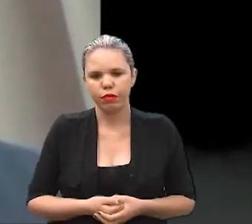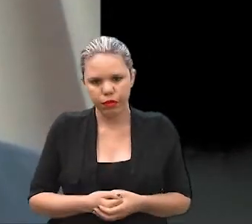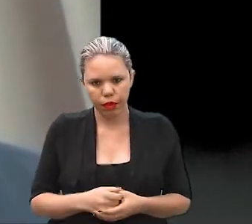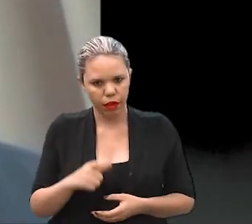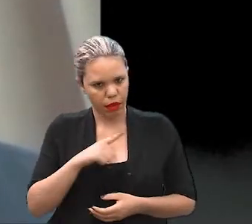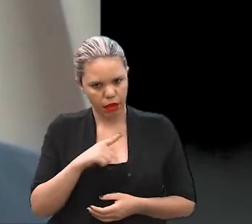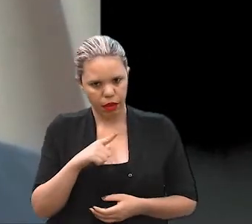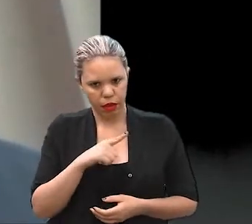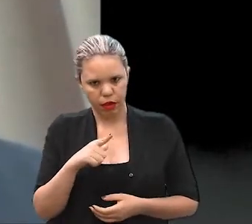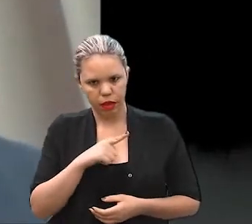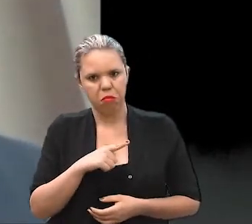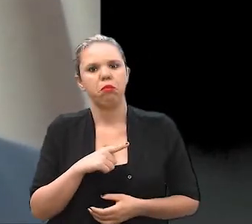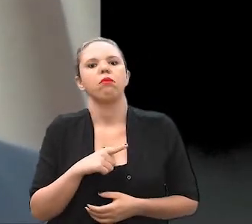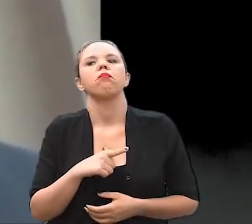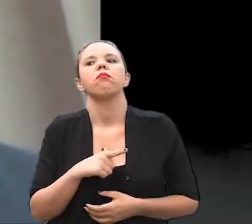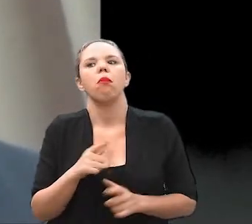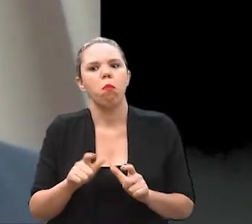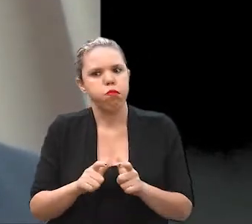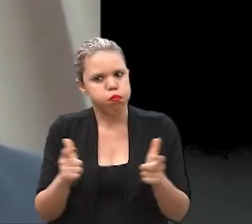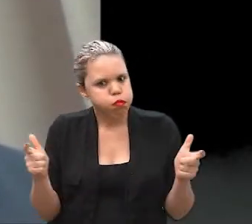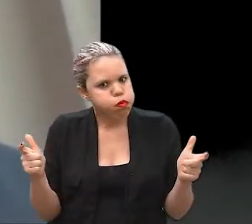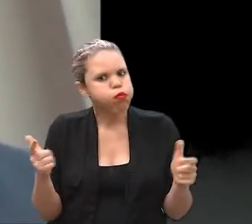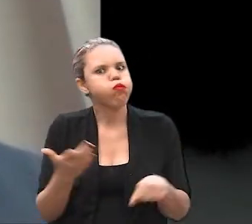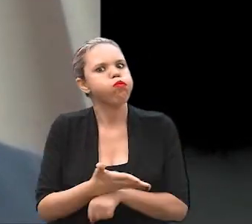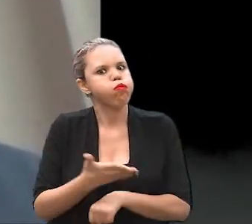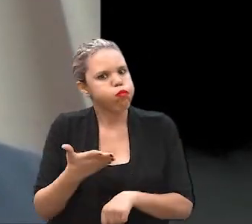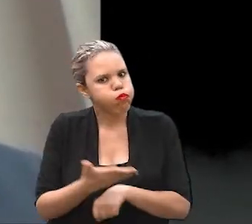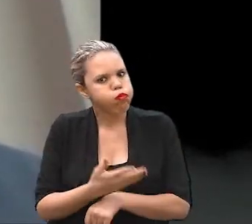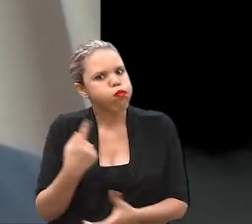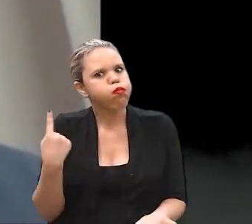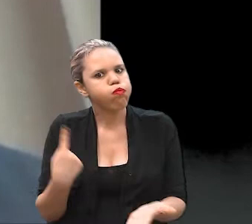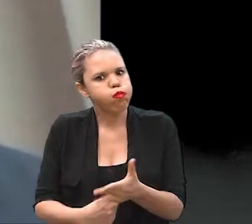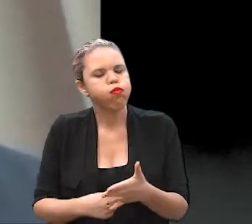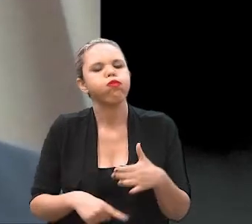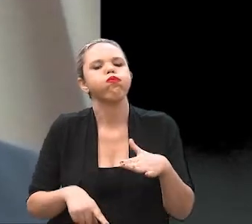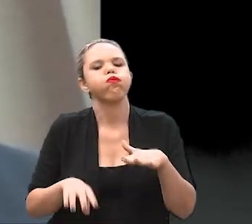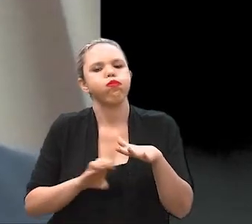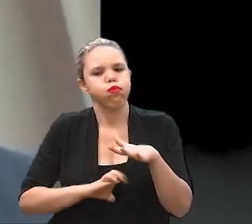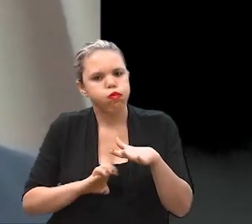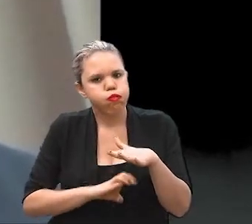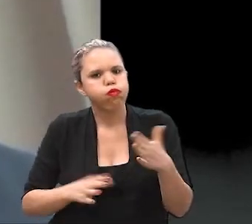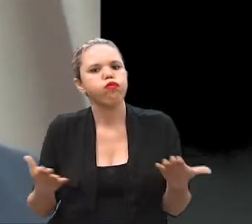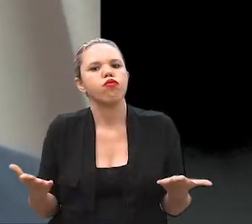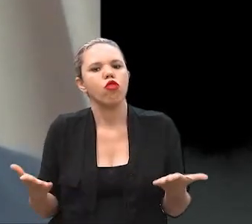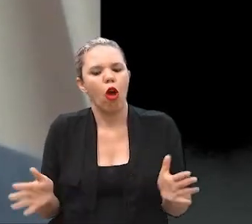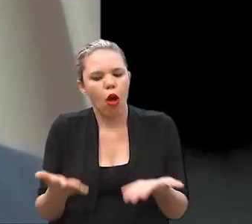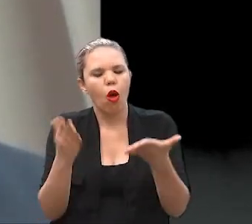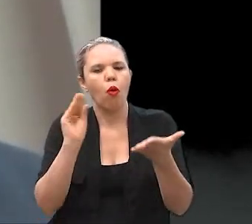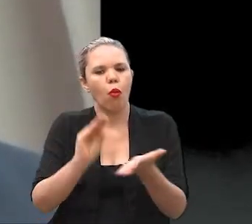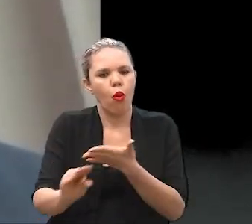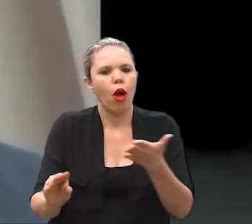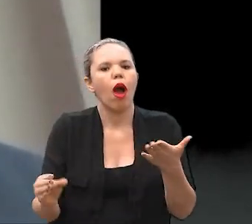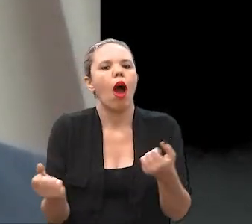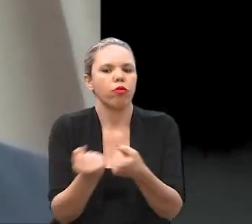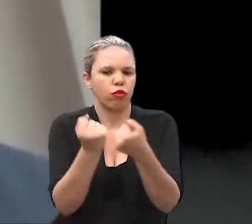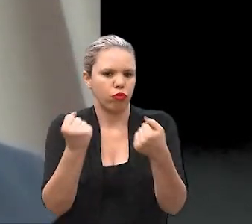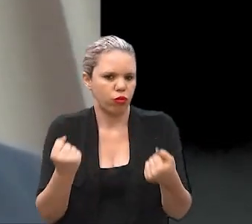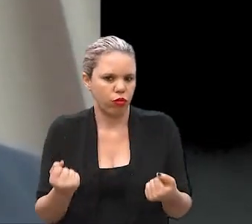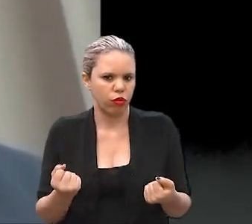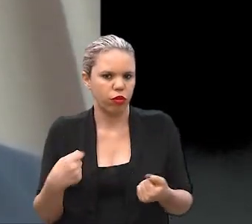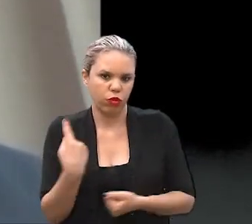ter uma maior participação das empresas no apoio, na contribuição, para que a